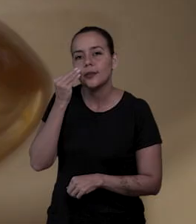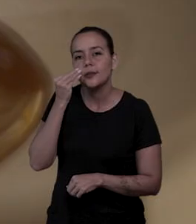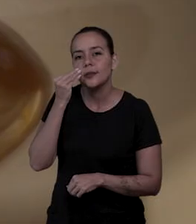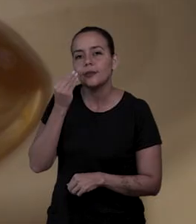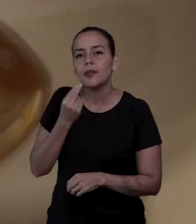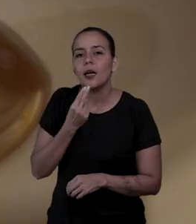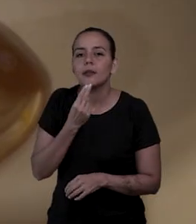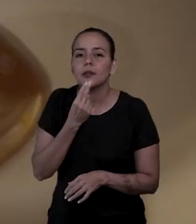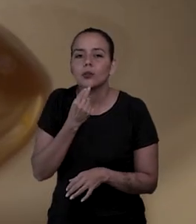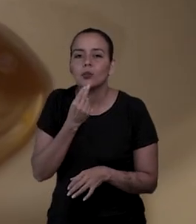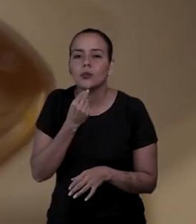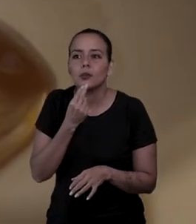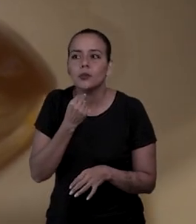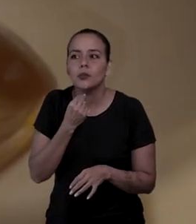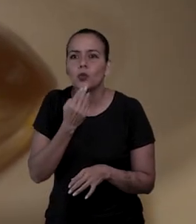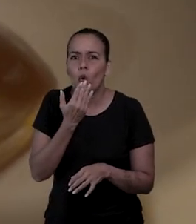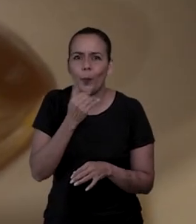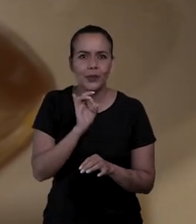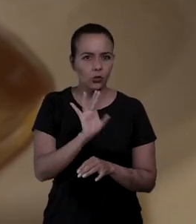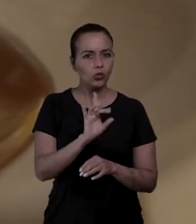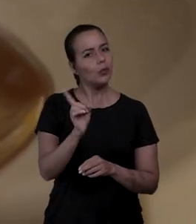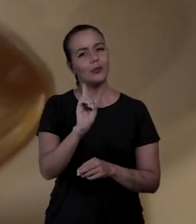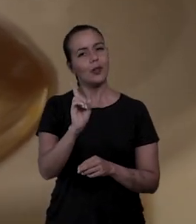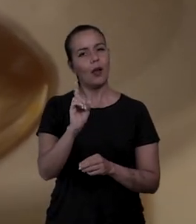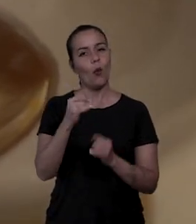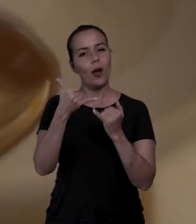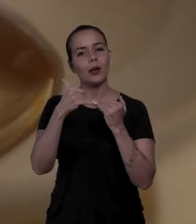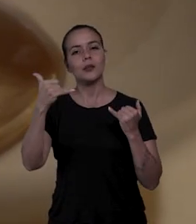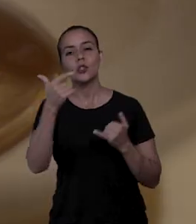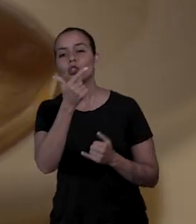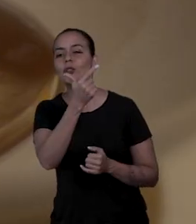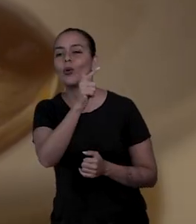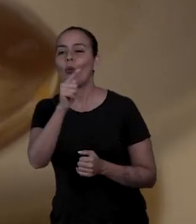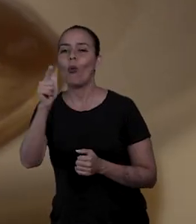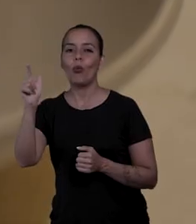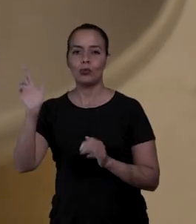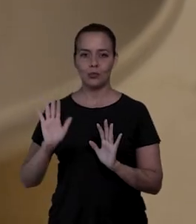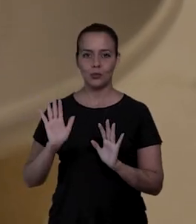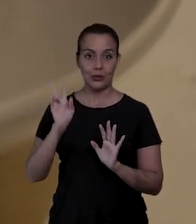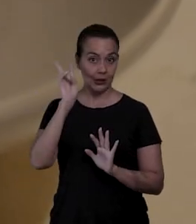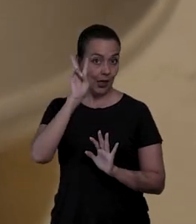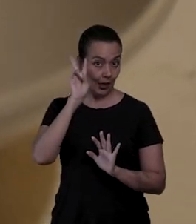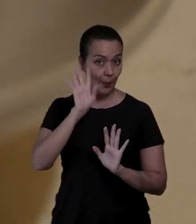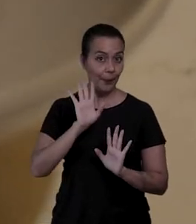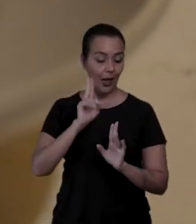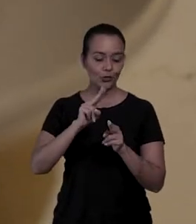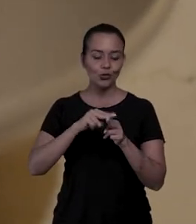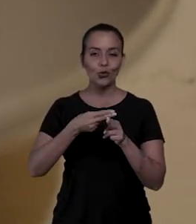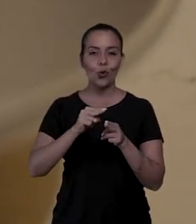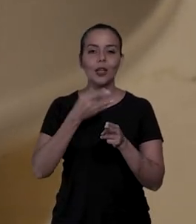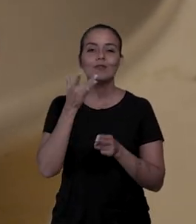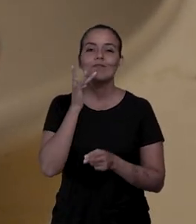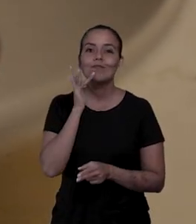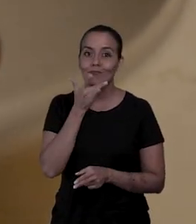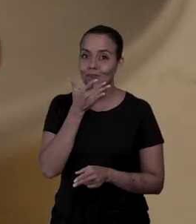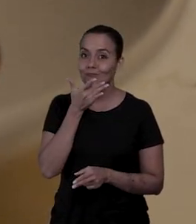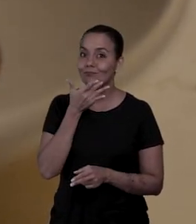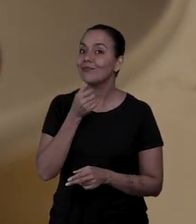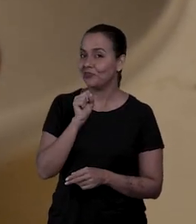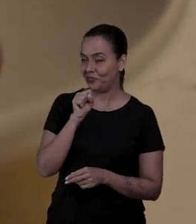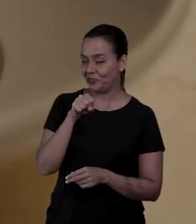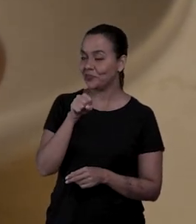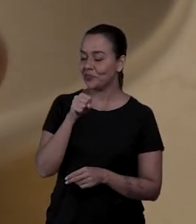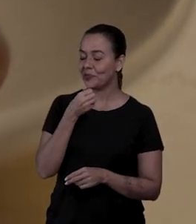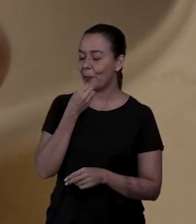se nutrir de outras energias. Lembrar que chocolate é muito bom.